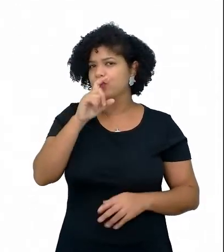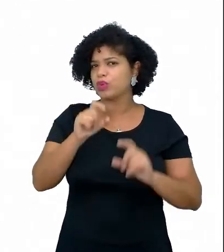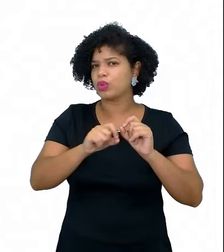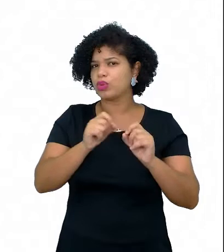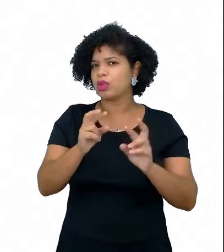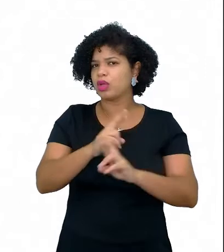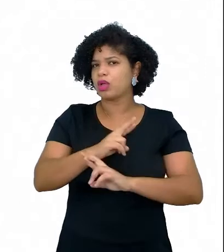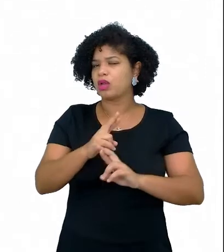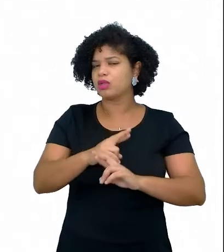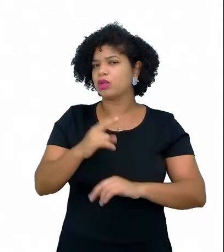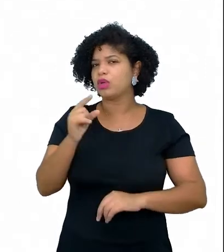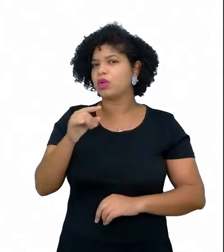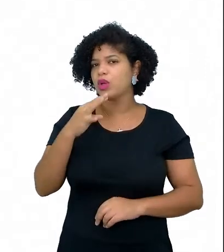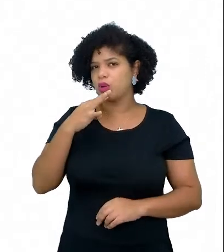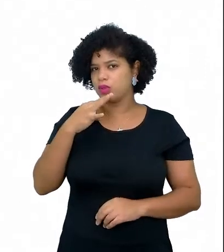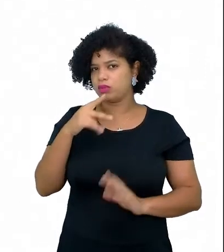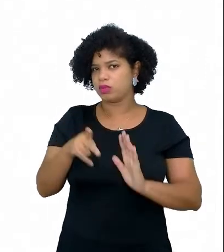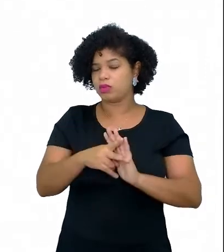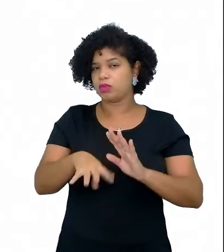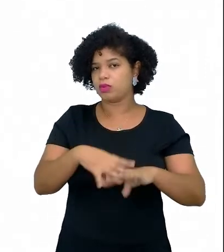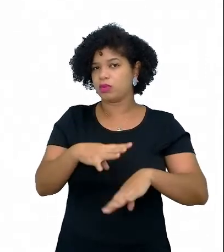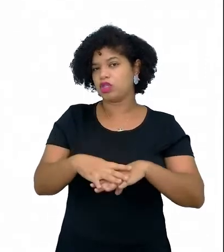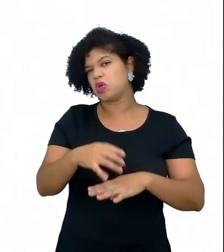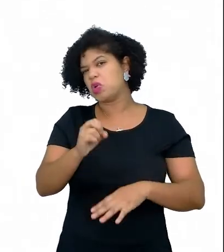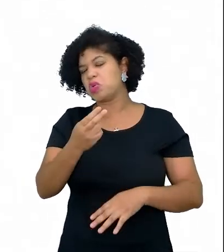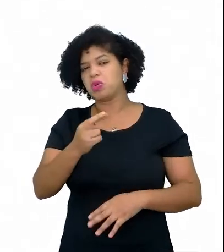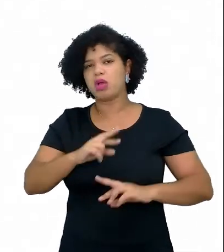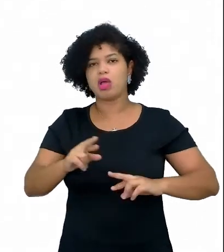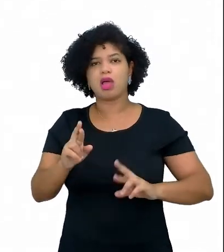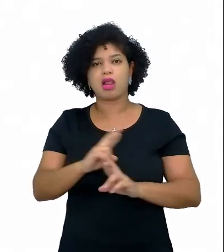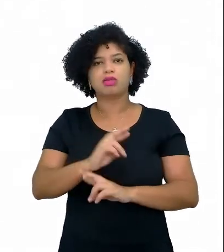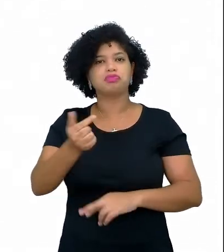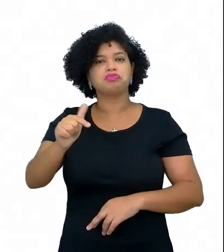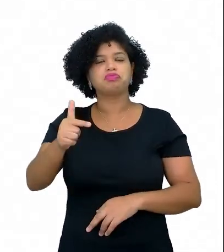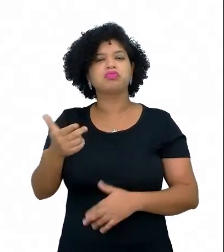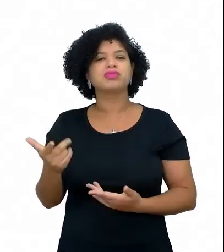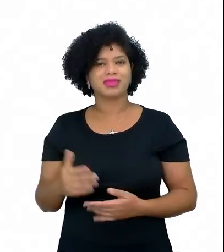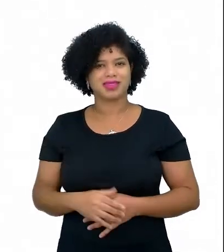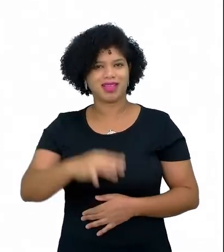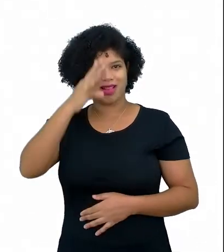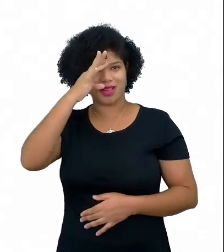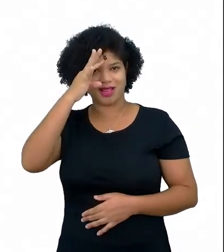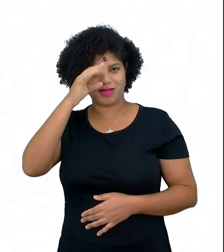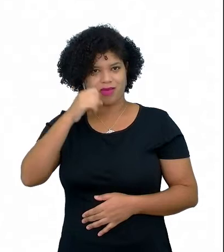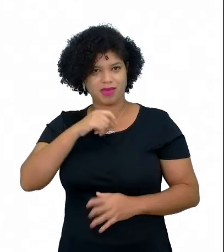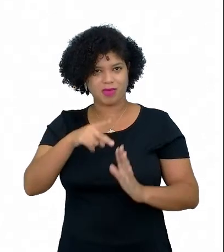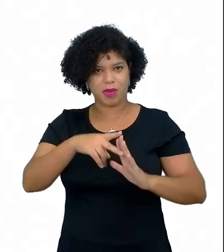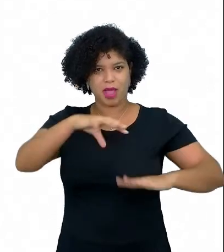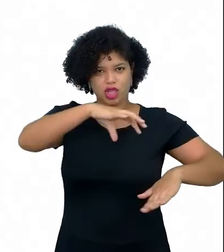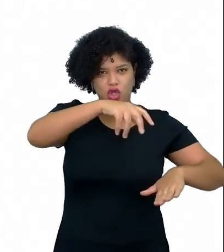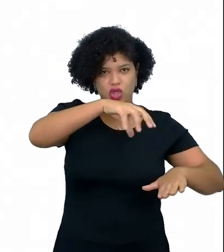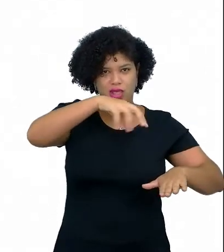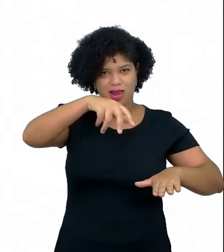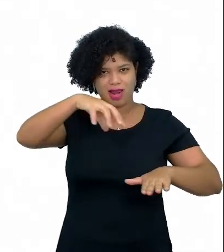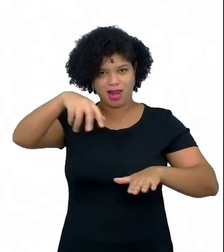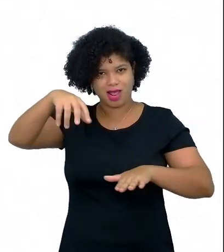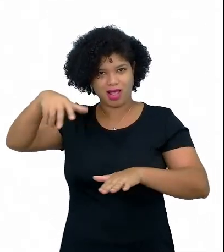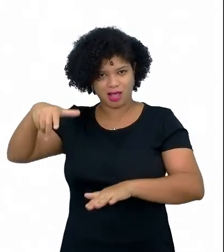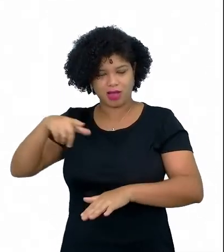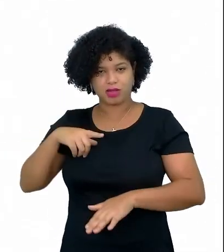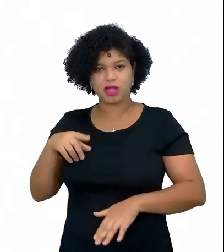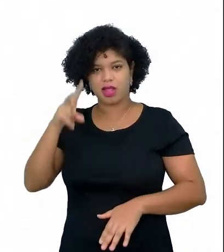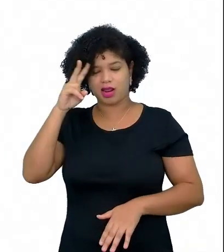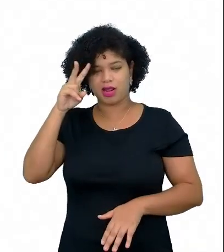com o conhecimento matemático ou será que não tem a ver com o conhecimento? Eu chamei a atenção daquele exercício das torneiras para a gente observar da vazão,